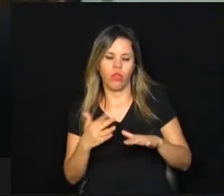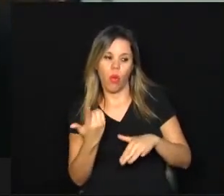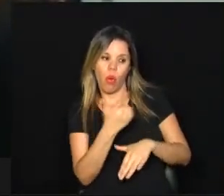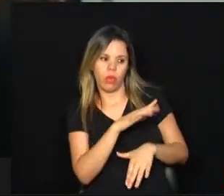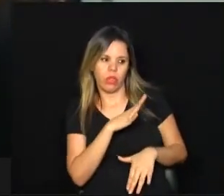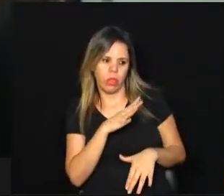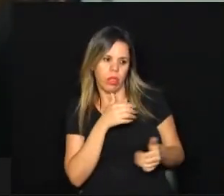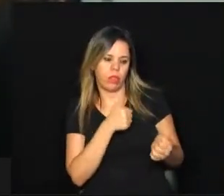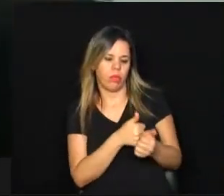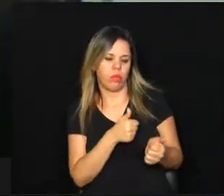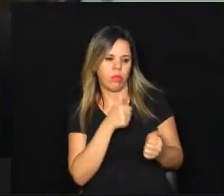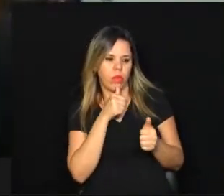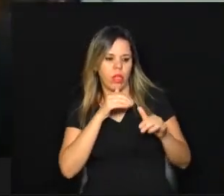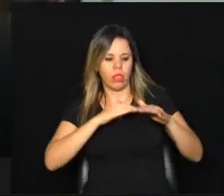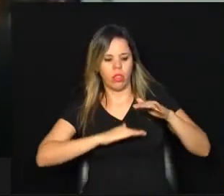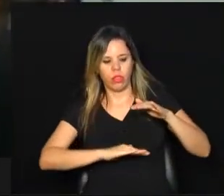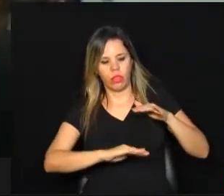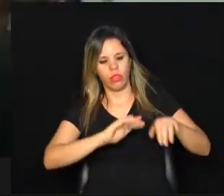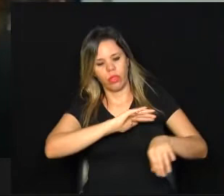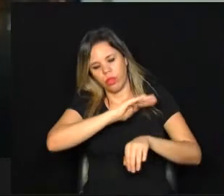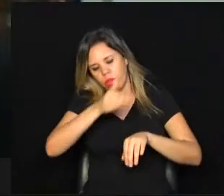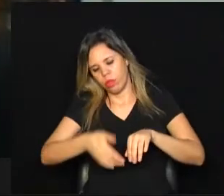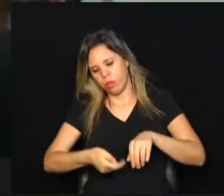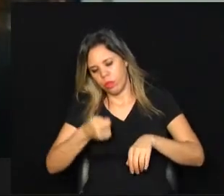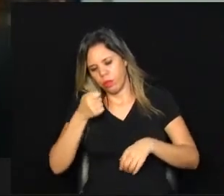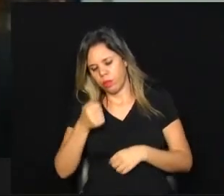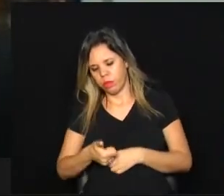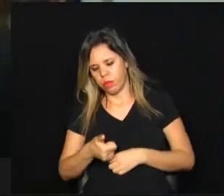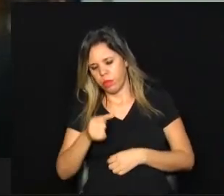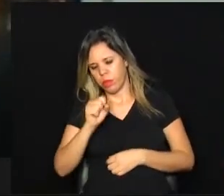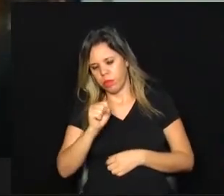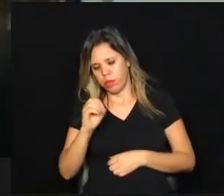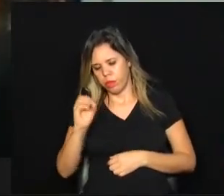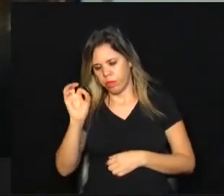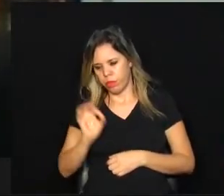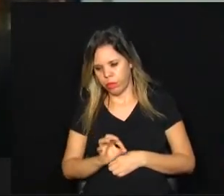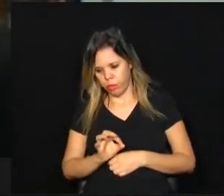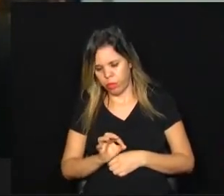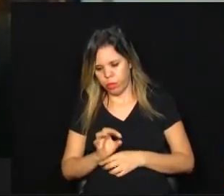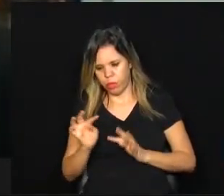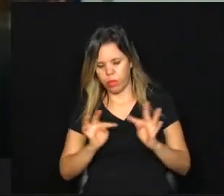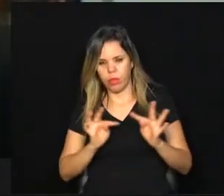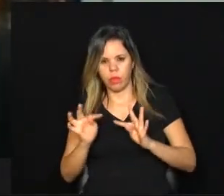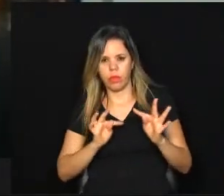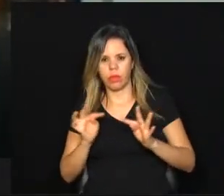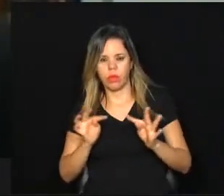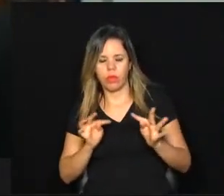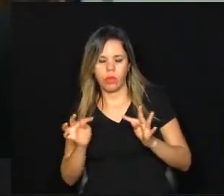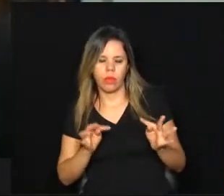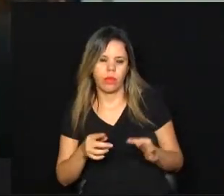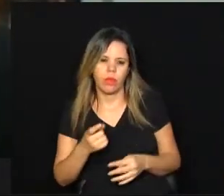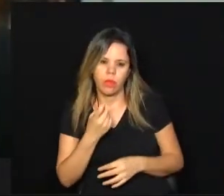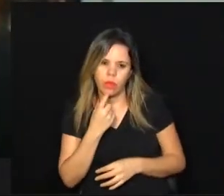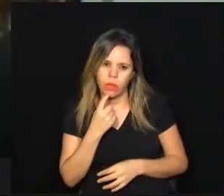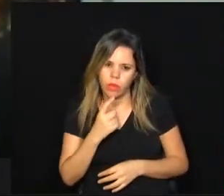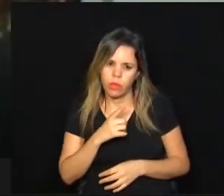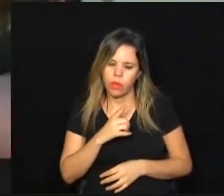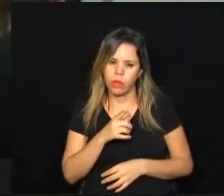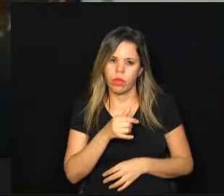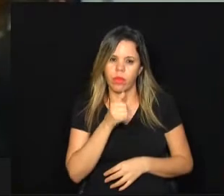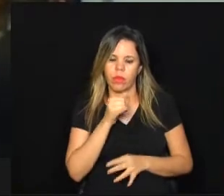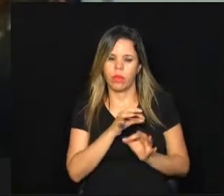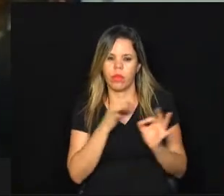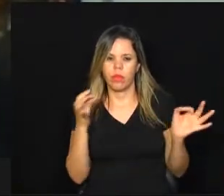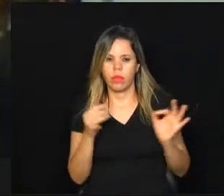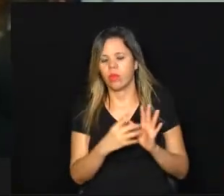Tá. E como estamos com quase 80% do tratamento dos efluentes, Campinas deu um grande exemplo, né, de tratar